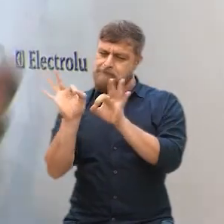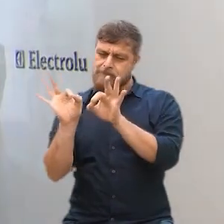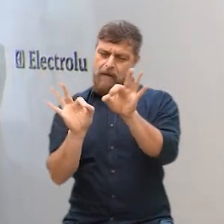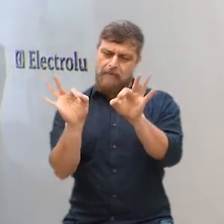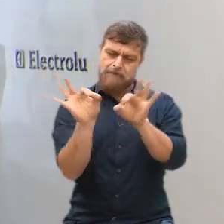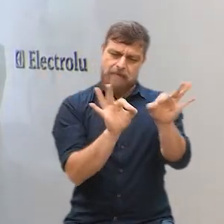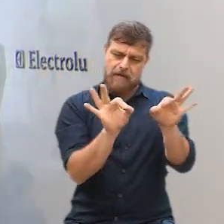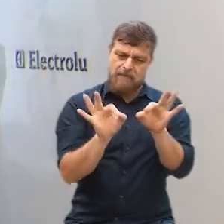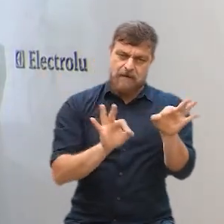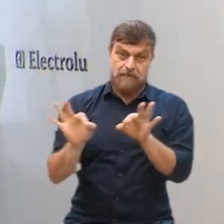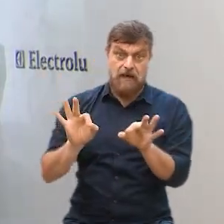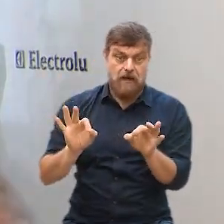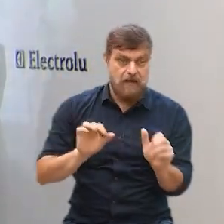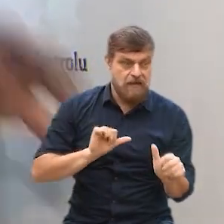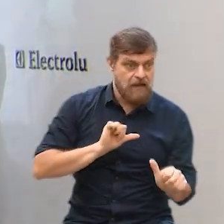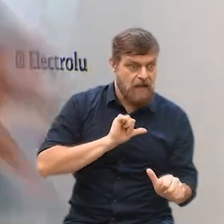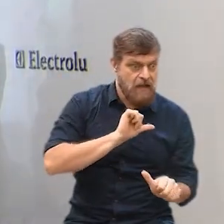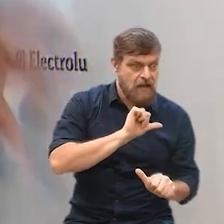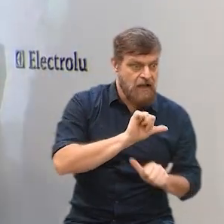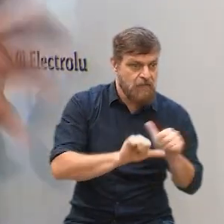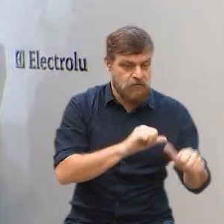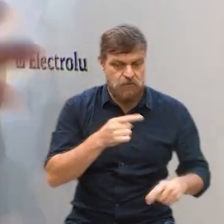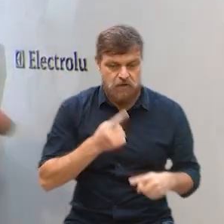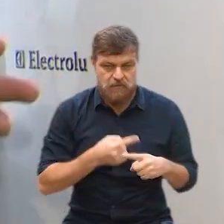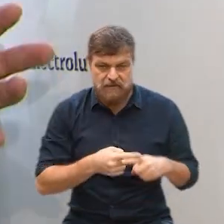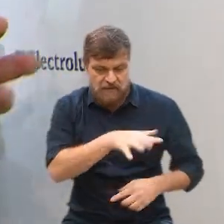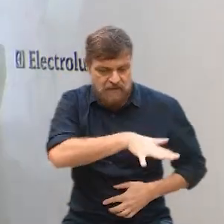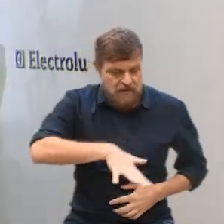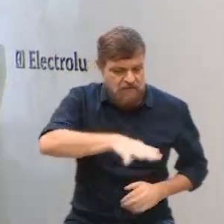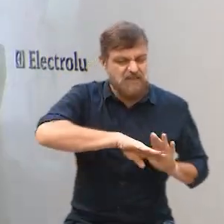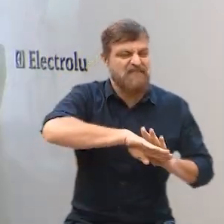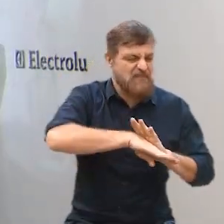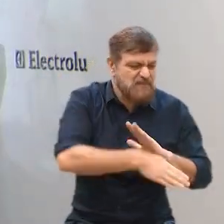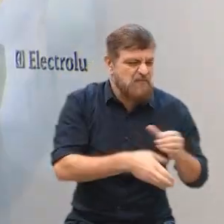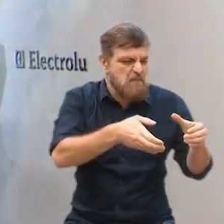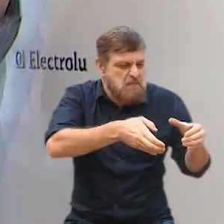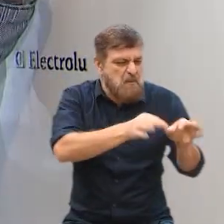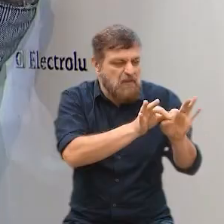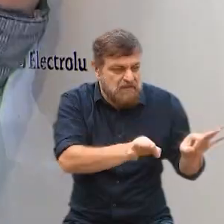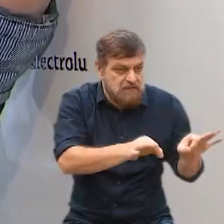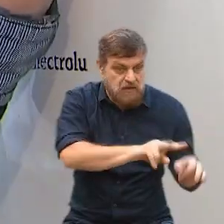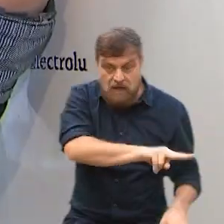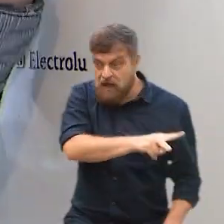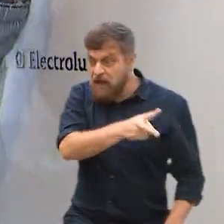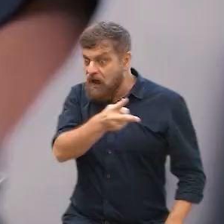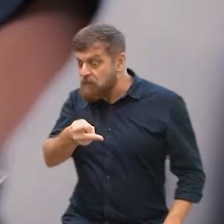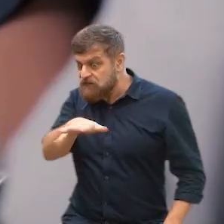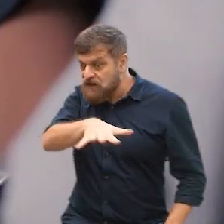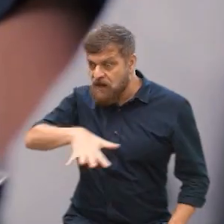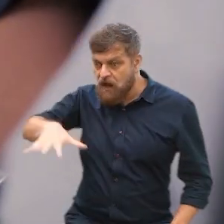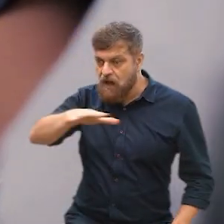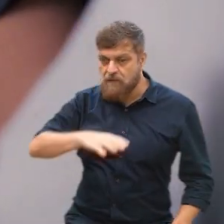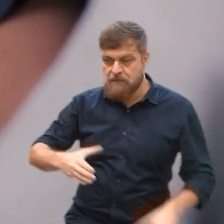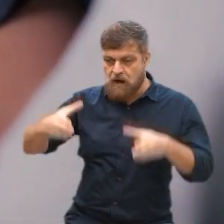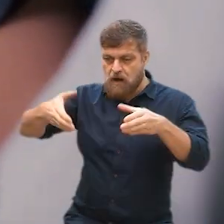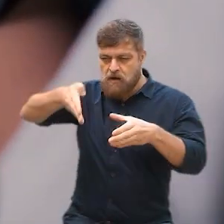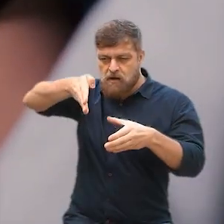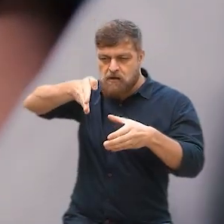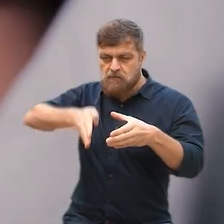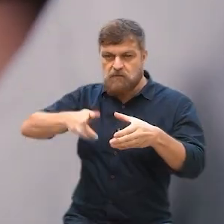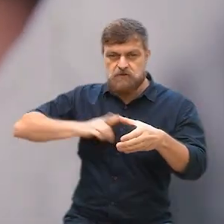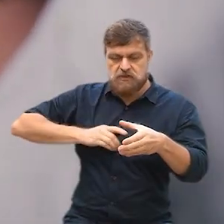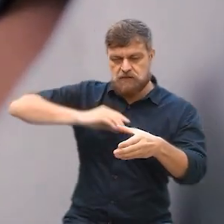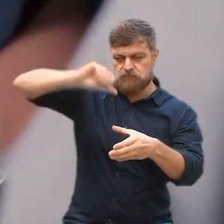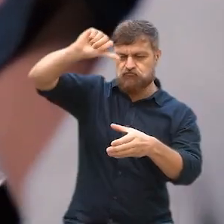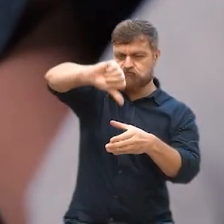começou outra mudança, né? Porque eu saí daquela minha zona de conforto e fui para algo um pouco maior. A febre era a pasta americana